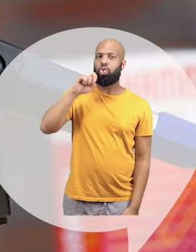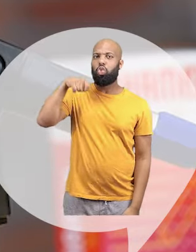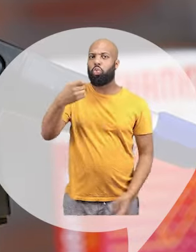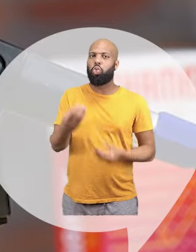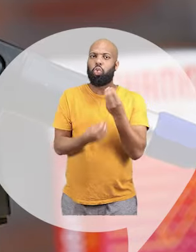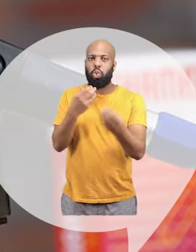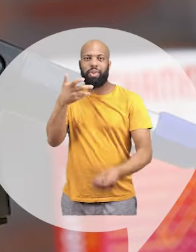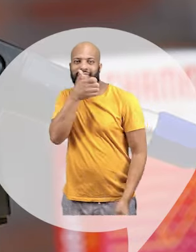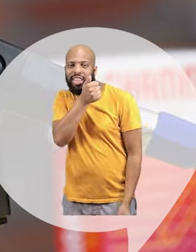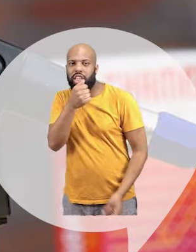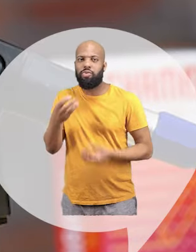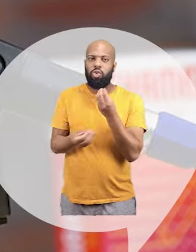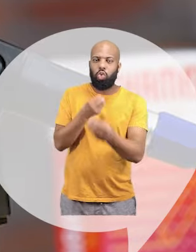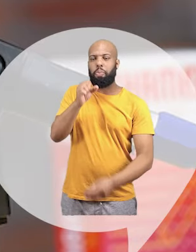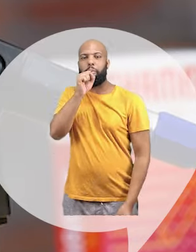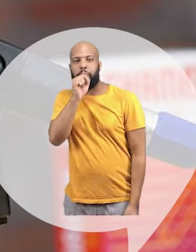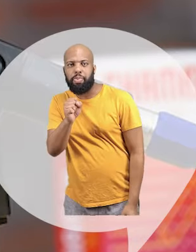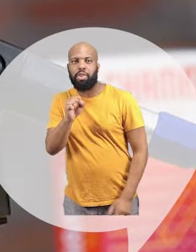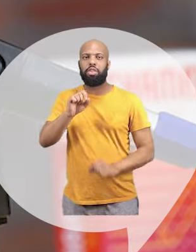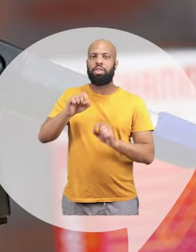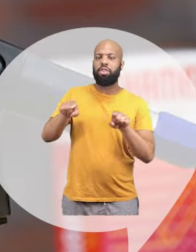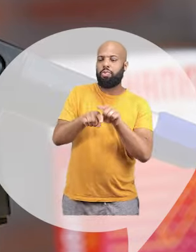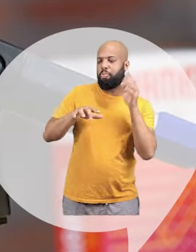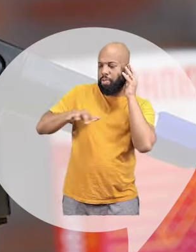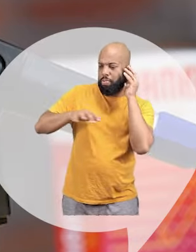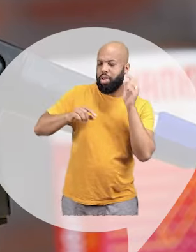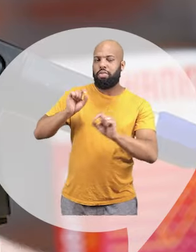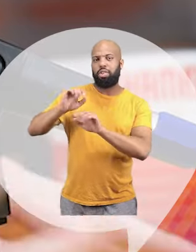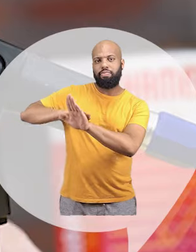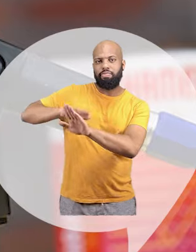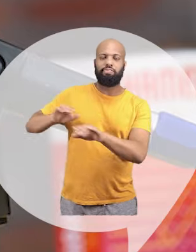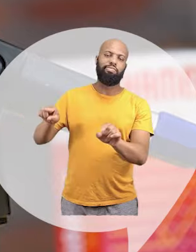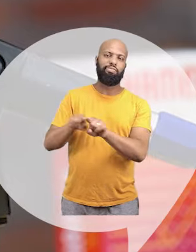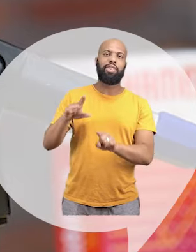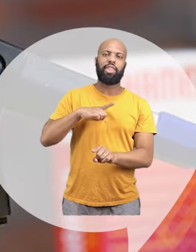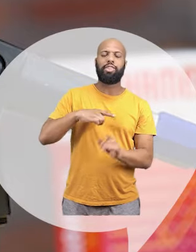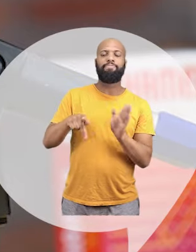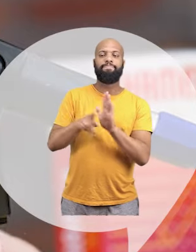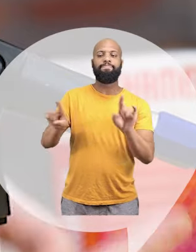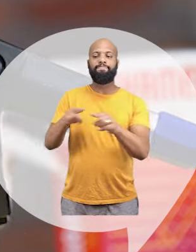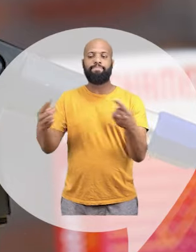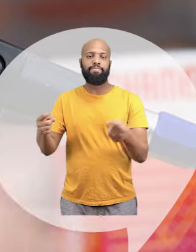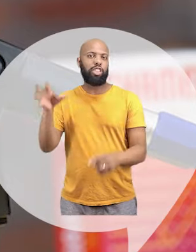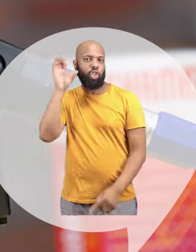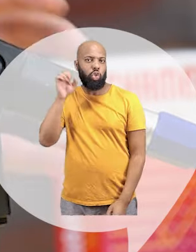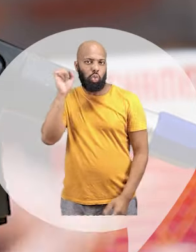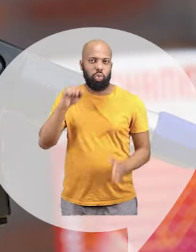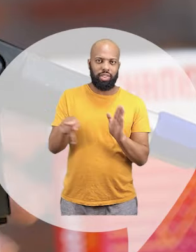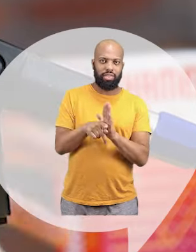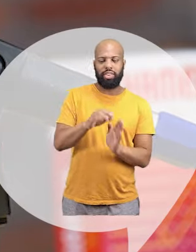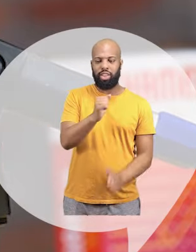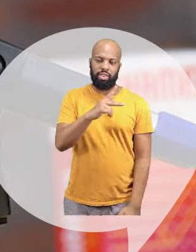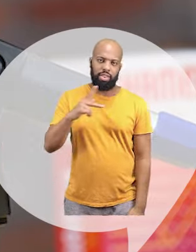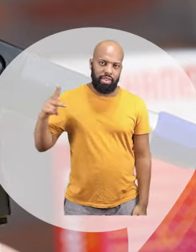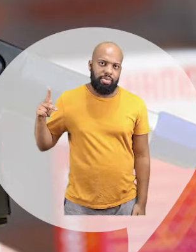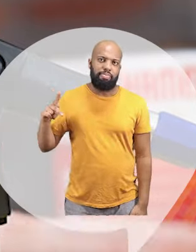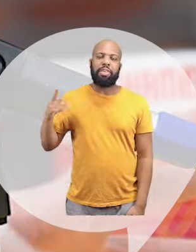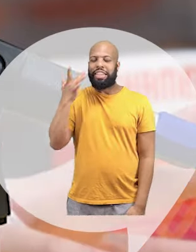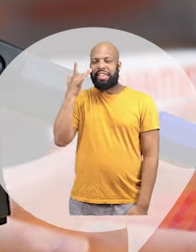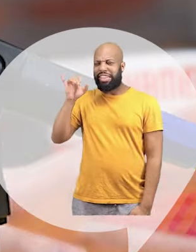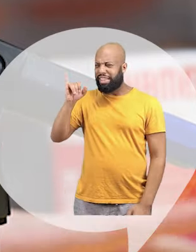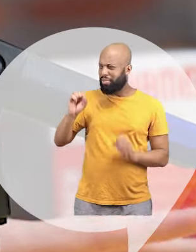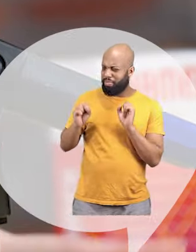estúdio sobre gravação mixagem produção que é toda galera que tá por trás né de uma música que você ouve no Spotify no Deezer não sei se a gente